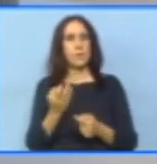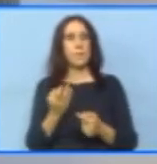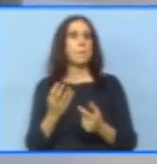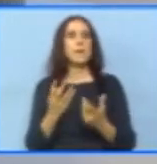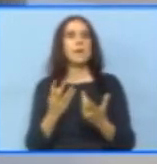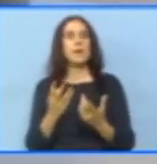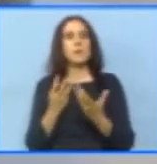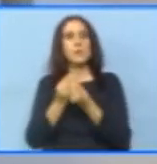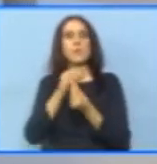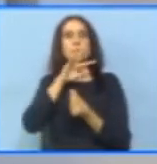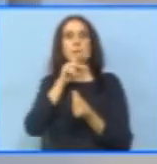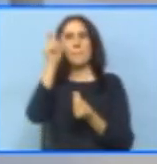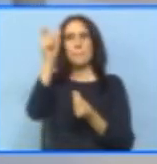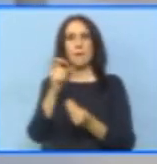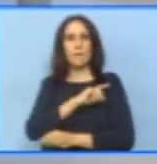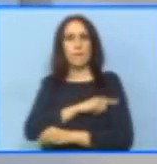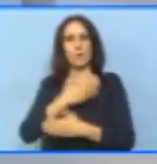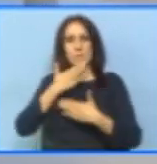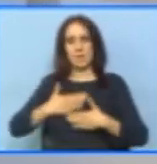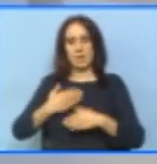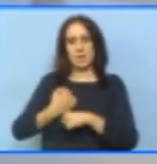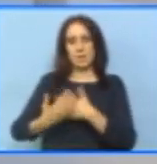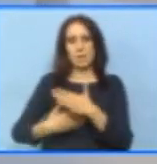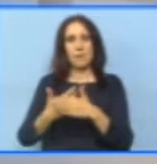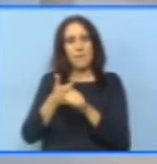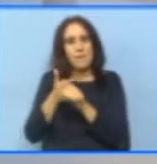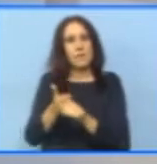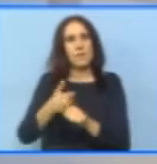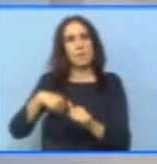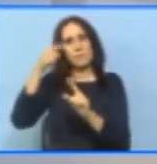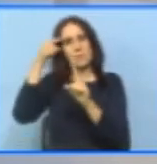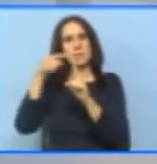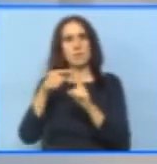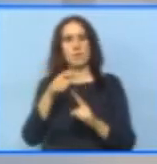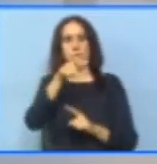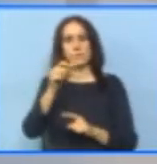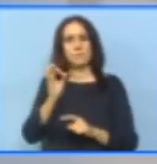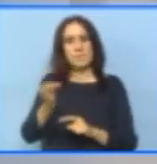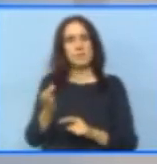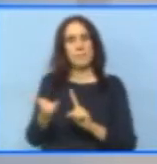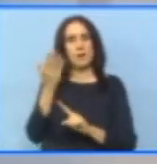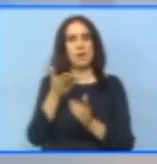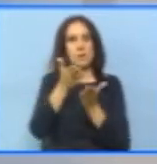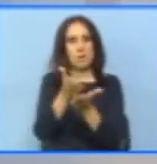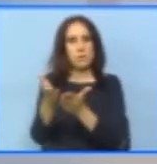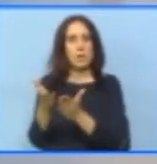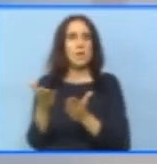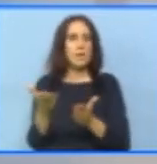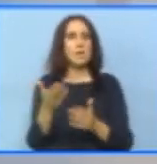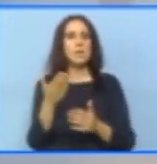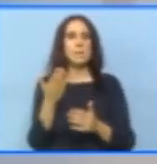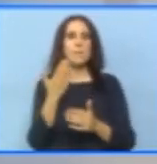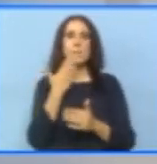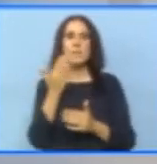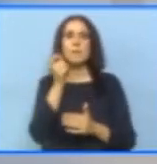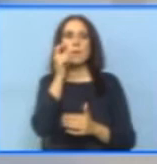nossa mãe, encontrar forças para continuar o nosso trabalho, sermos fiéis à nossa missão de ajudar os que mais precisam e de pedir também por